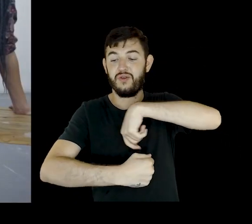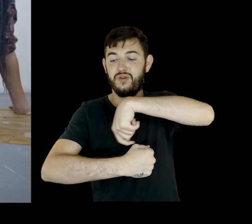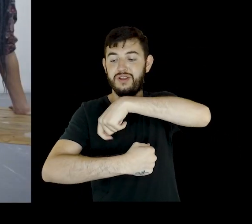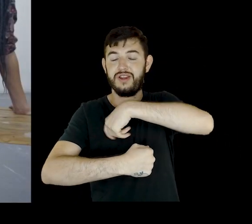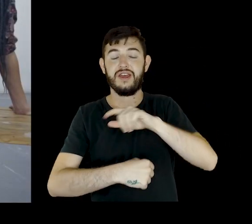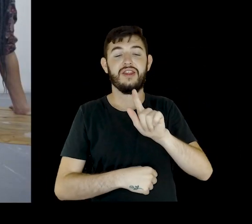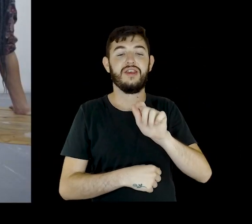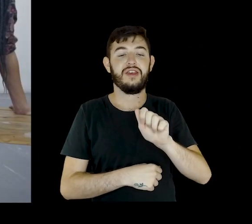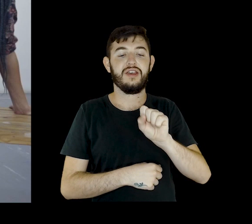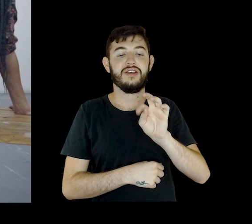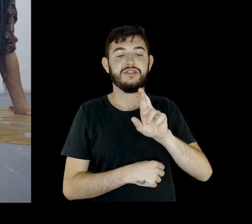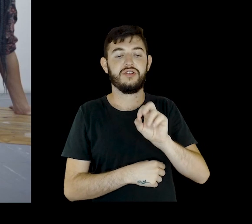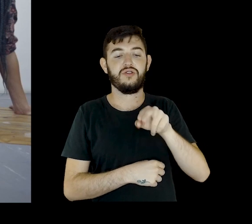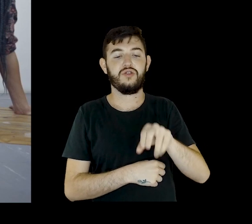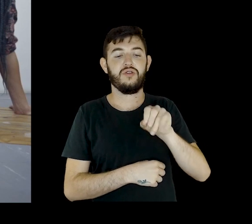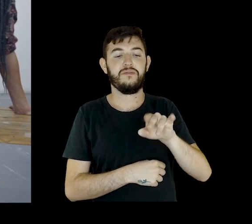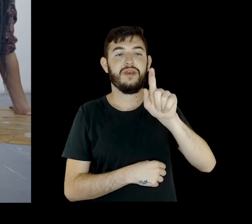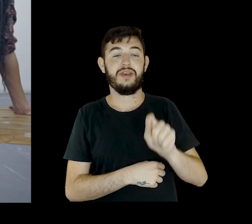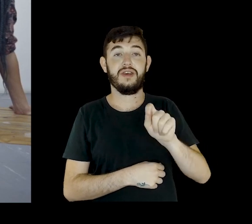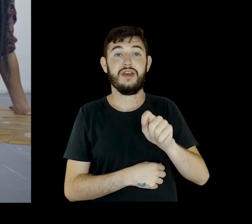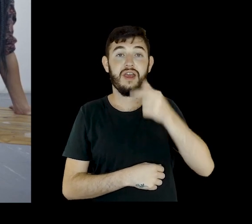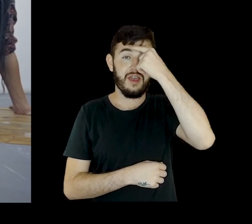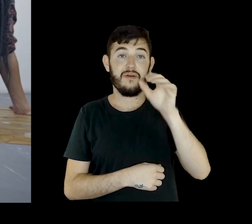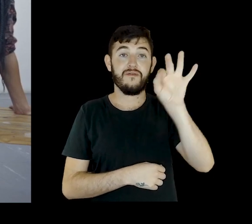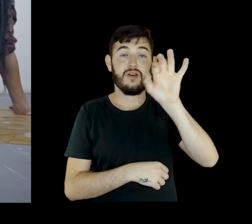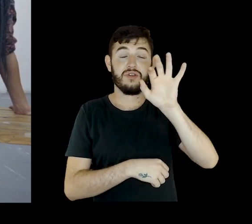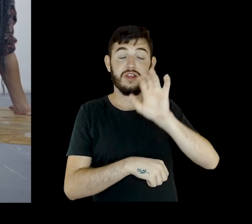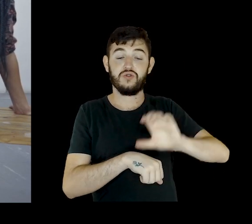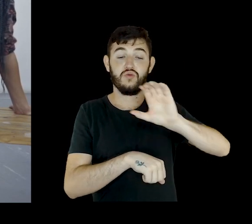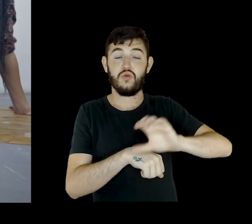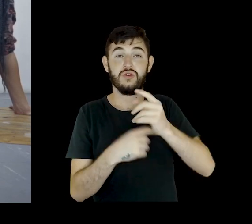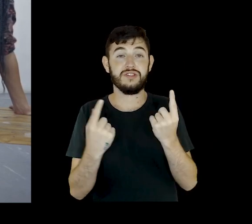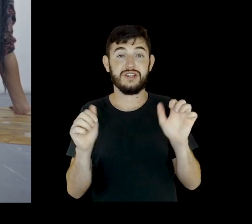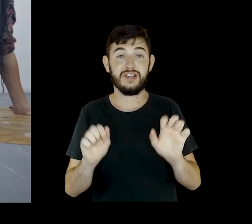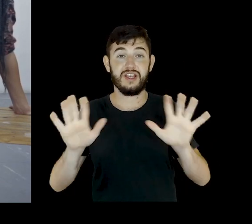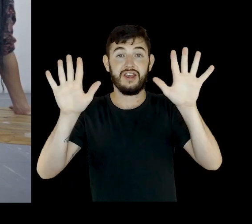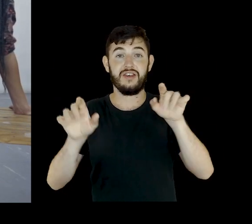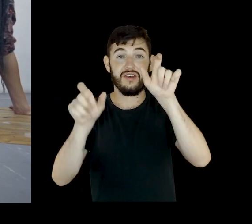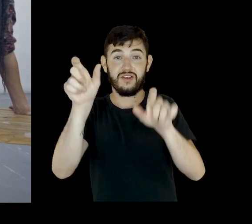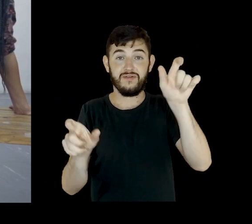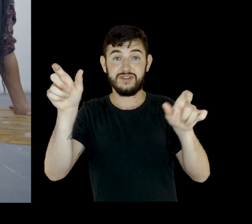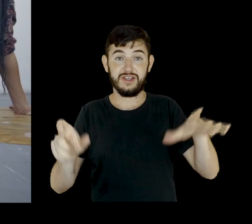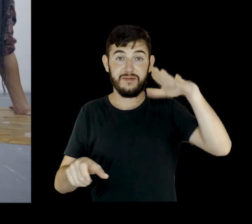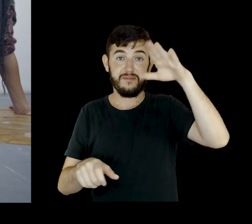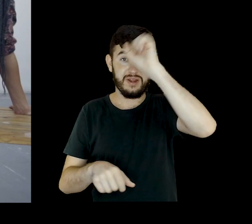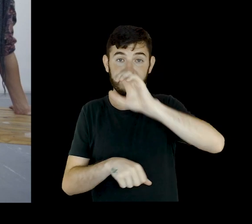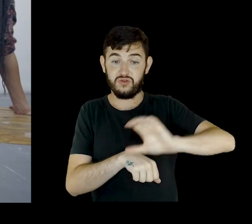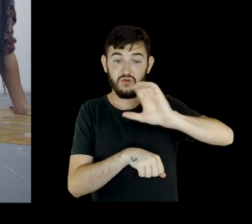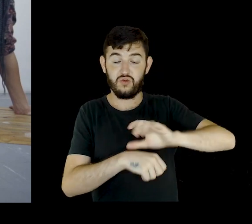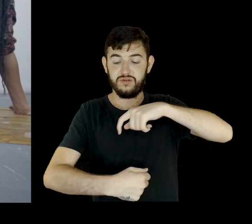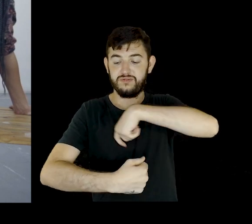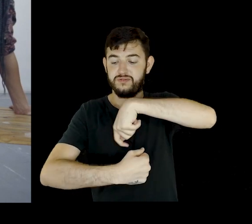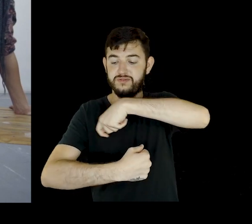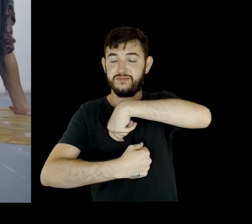A gastronomia, ela é uma faculdade muito cara. Muito cara. E o que você aprende na faculdade de gastronomia,